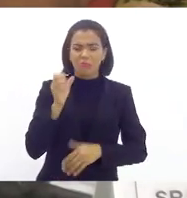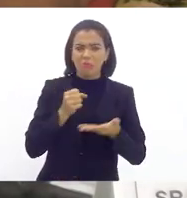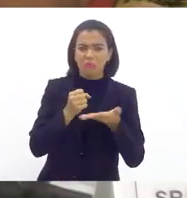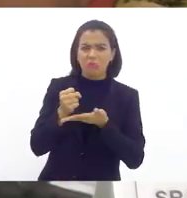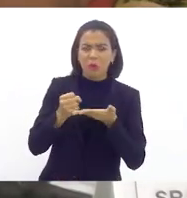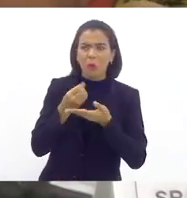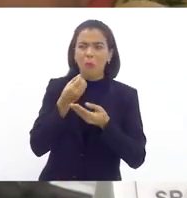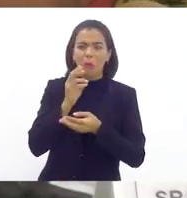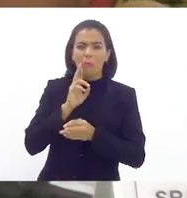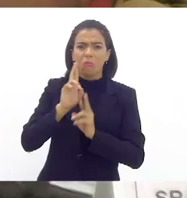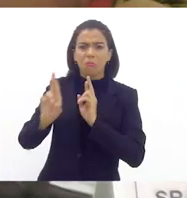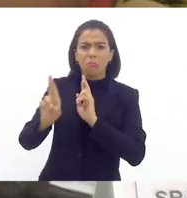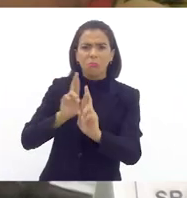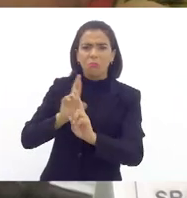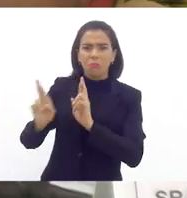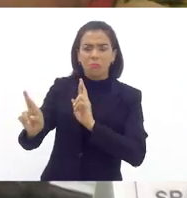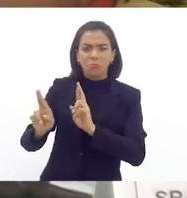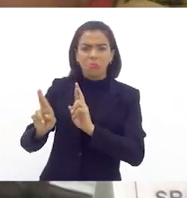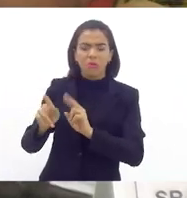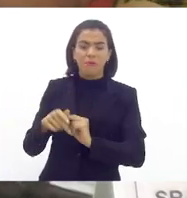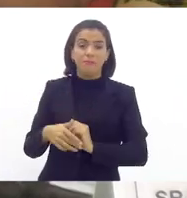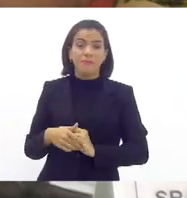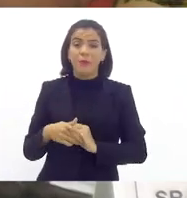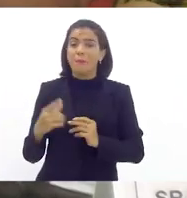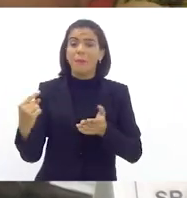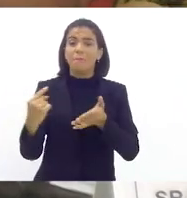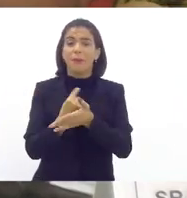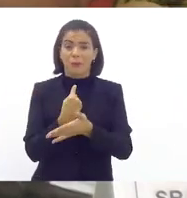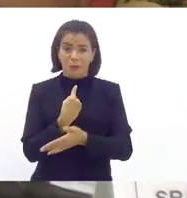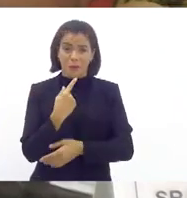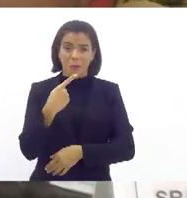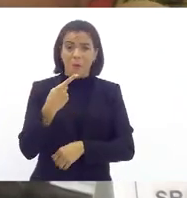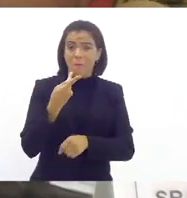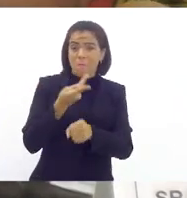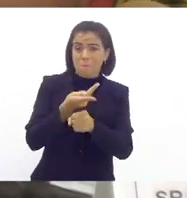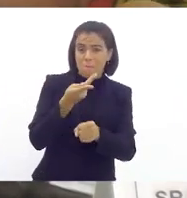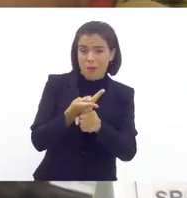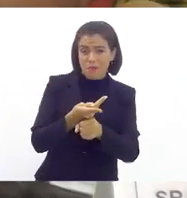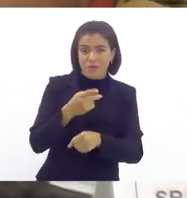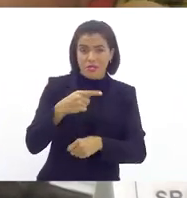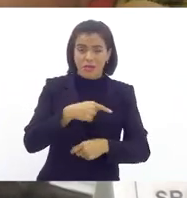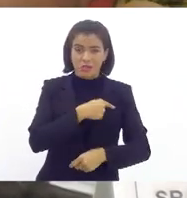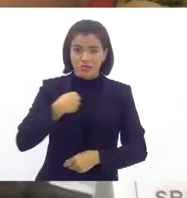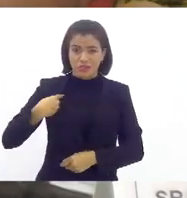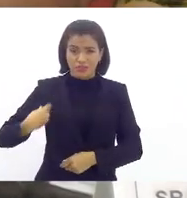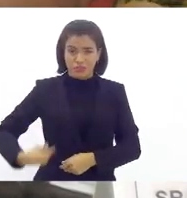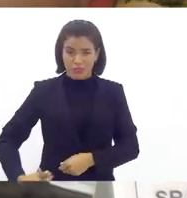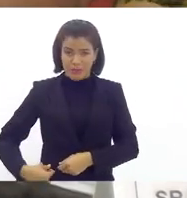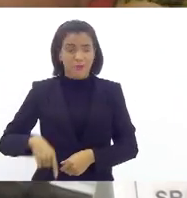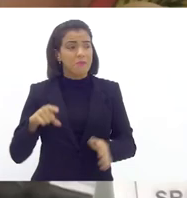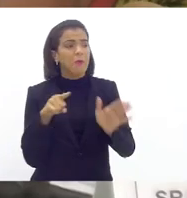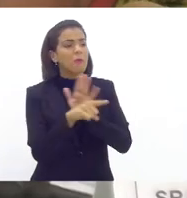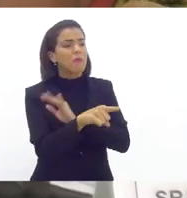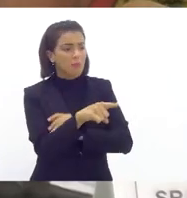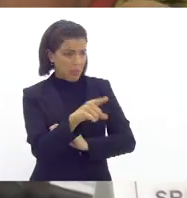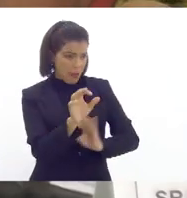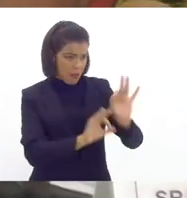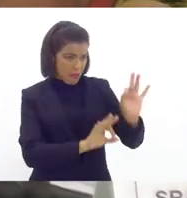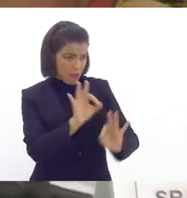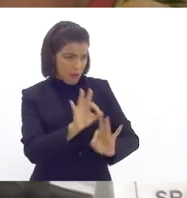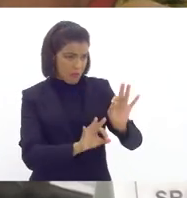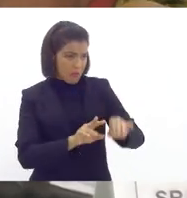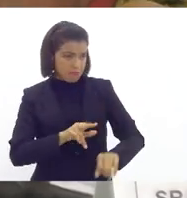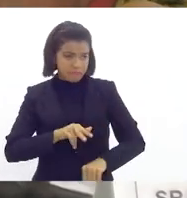justamente quando perguntaram ao premier chinês se ele estava preparado anos atrás para o